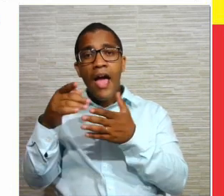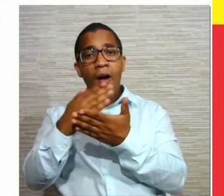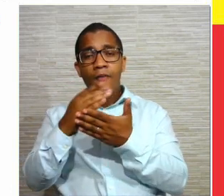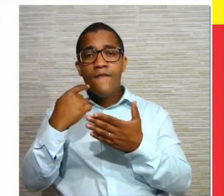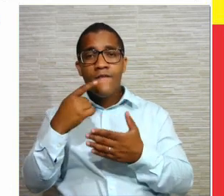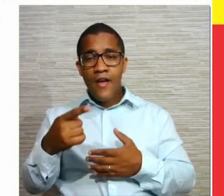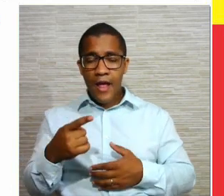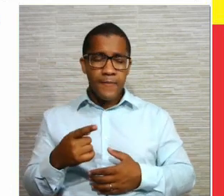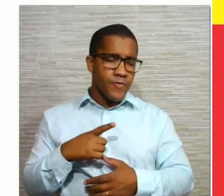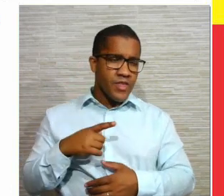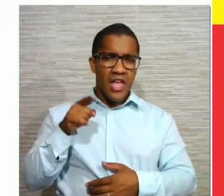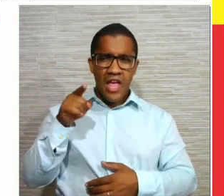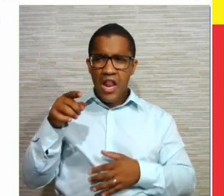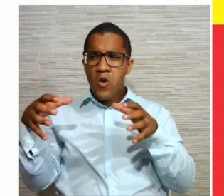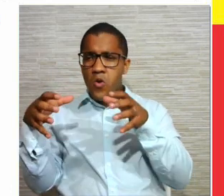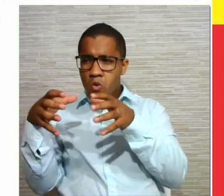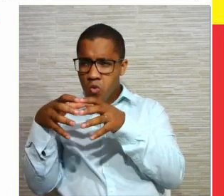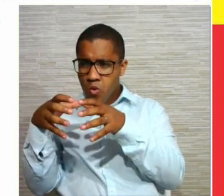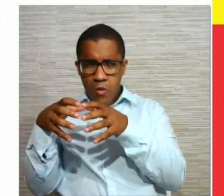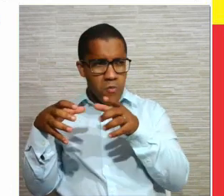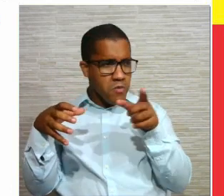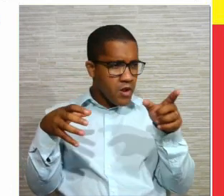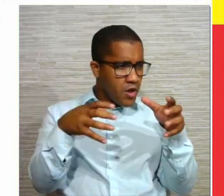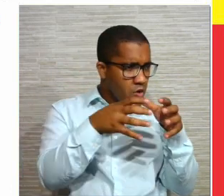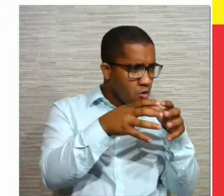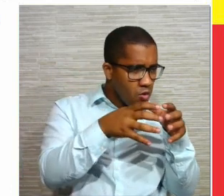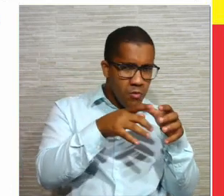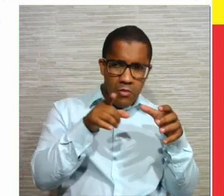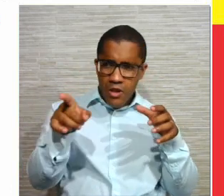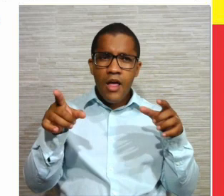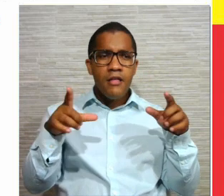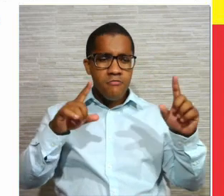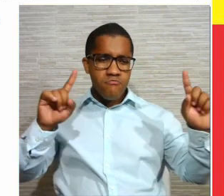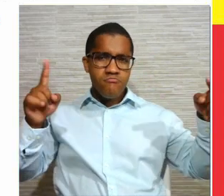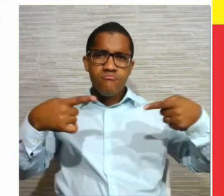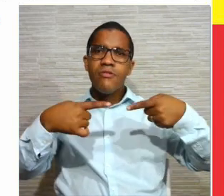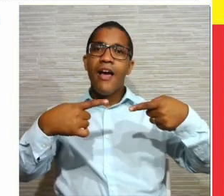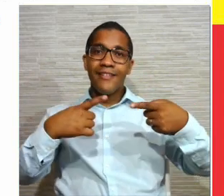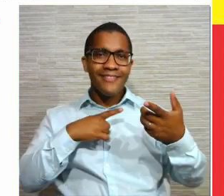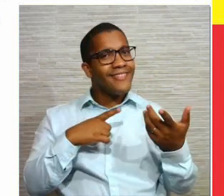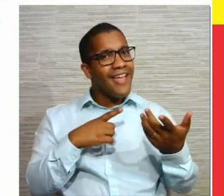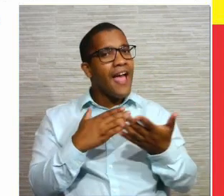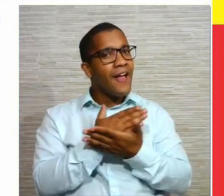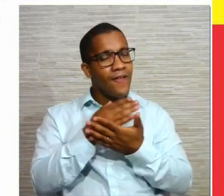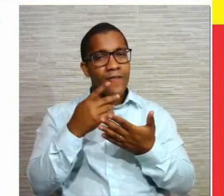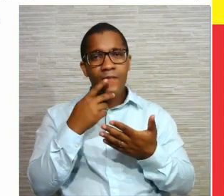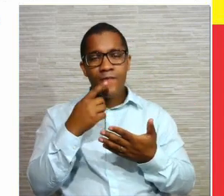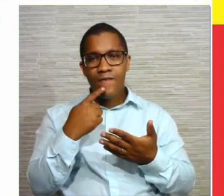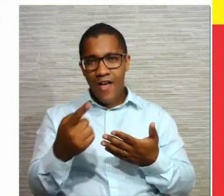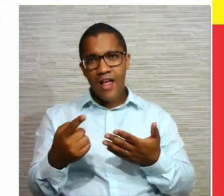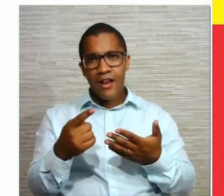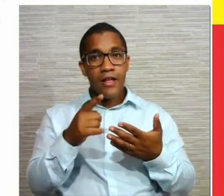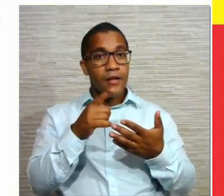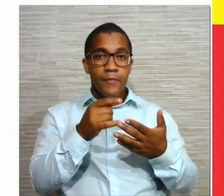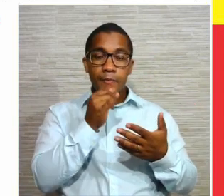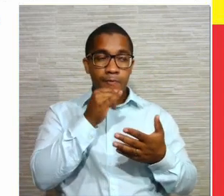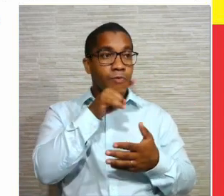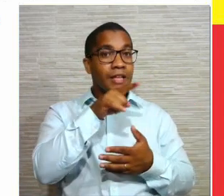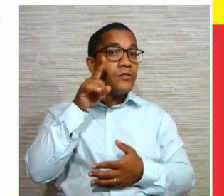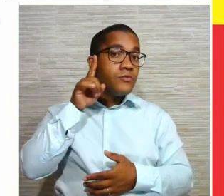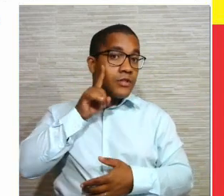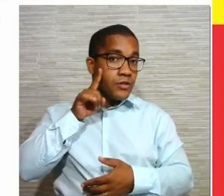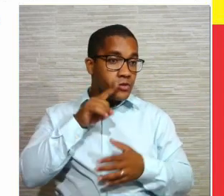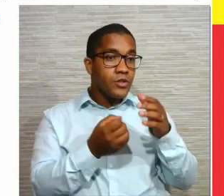até uma rivalidade entre algumas bandas americanas com a rivalidade com as bandas inglesas, né? Nos Estados Unidos